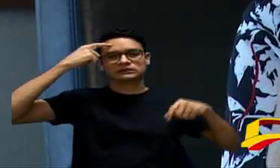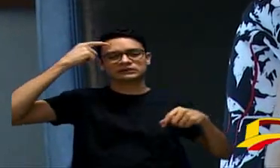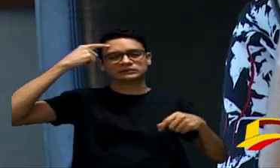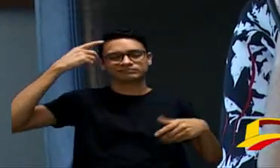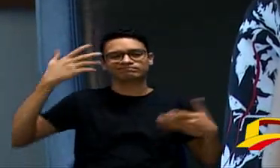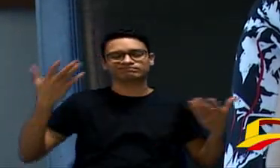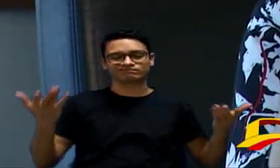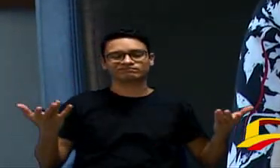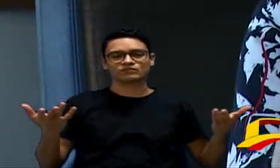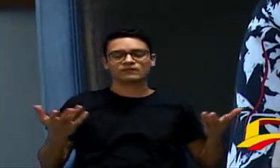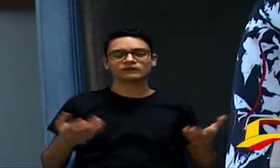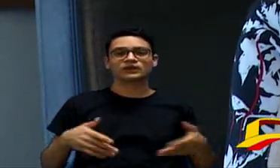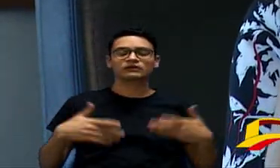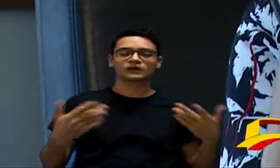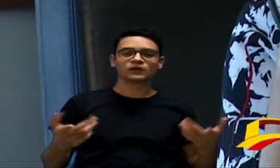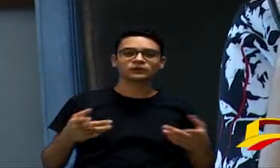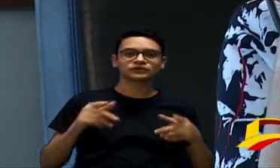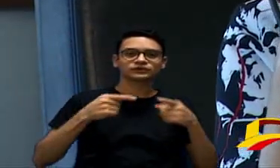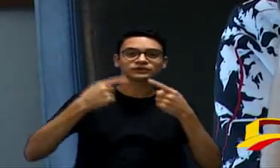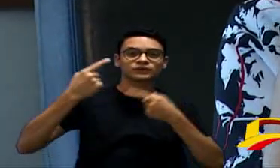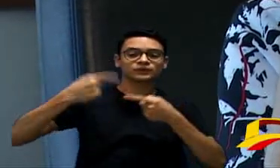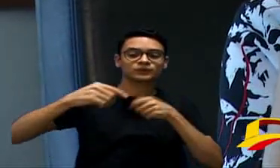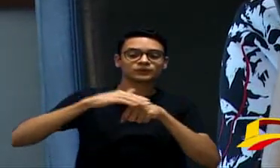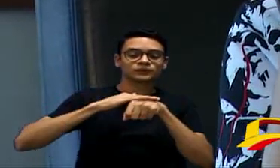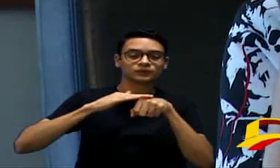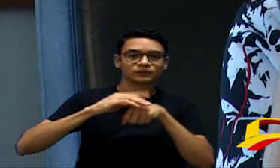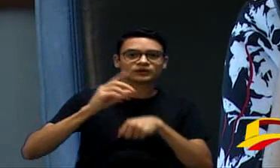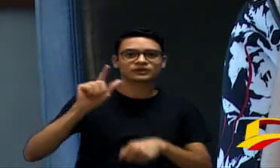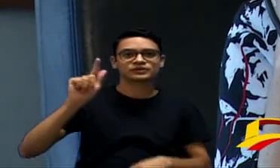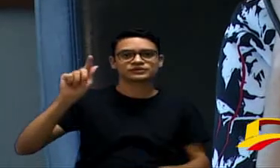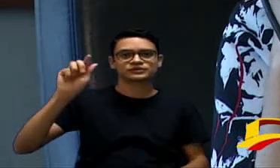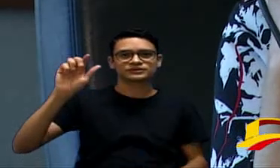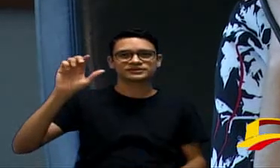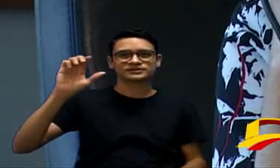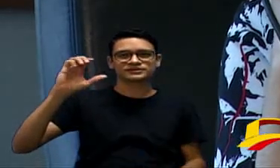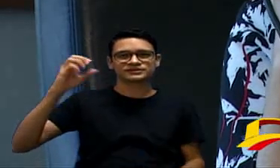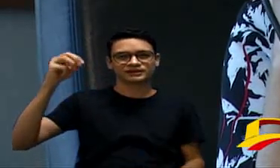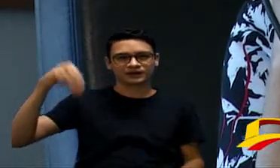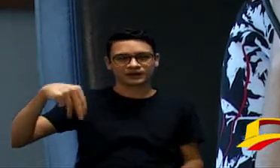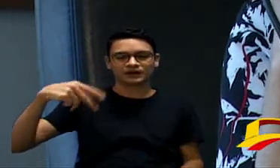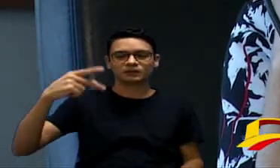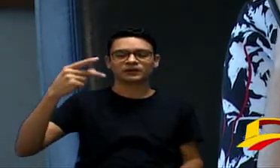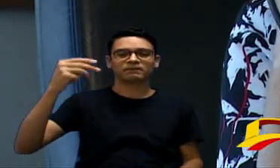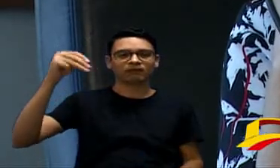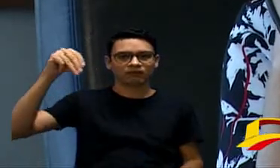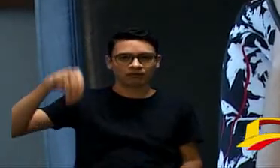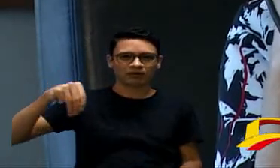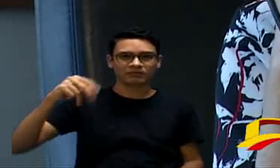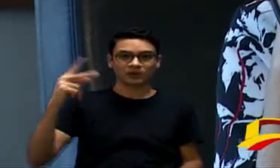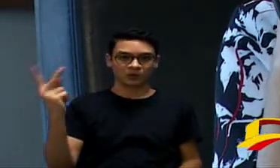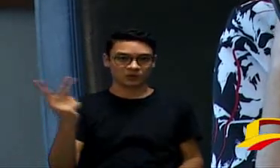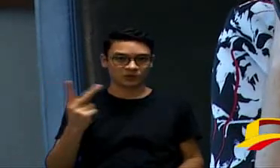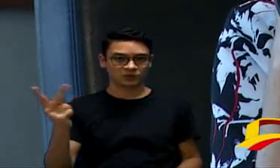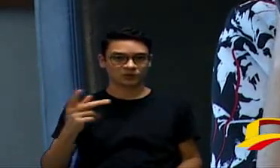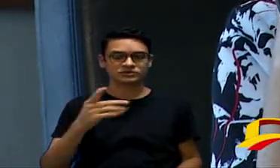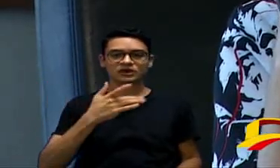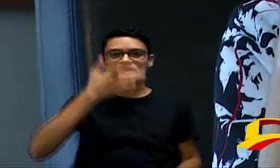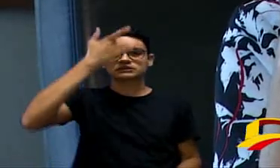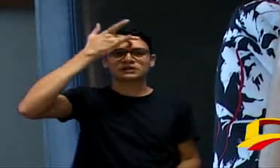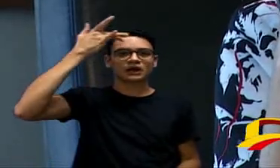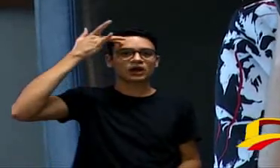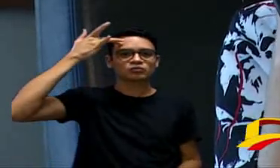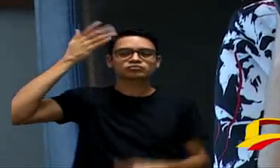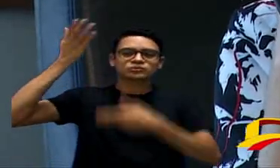aí a Guarda Civil Municipal, a Polícia Militar, um suporte adequado para a saúde mental